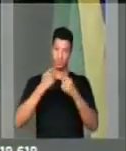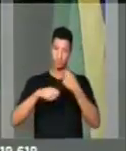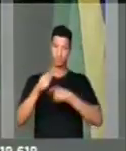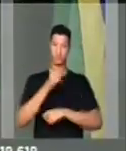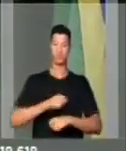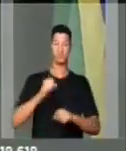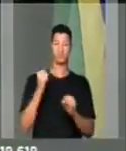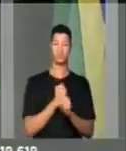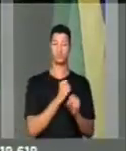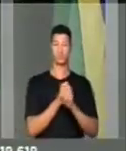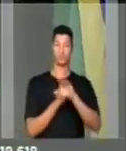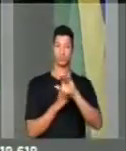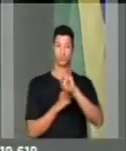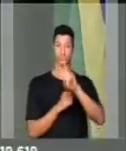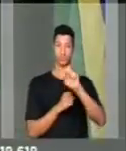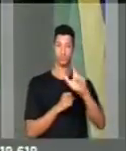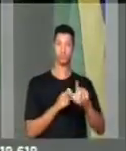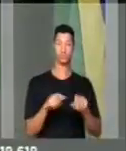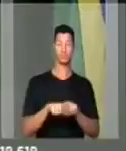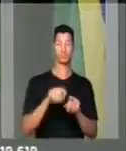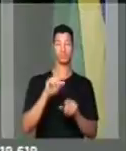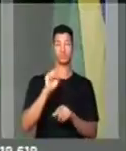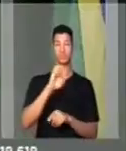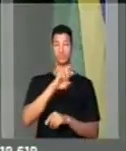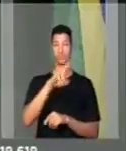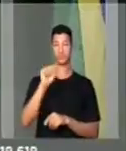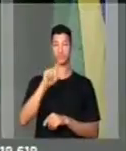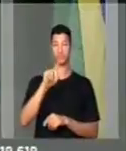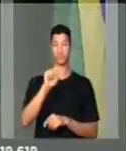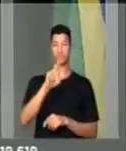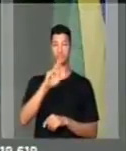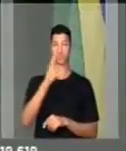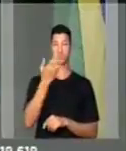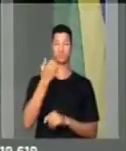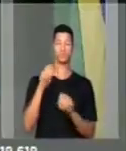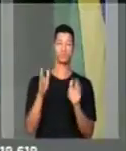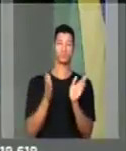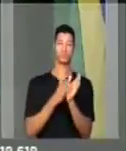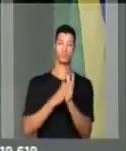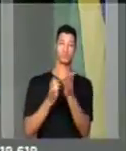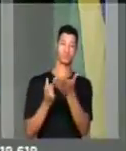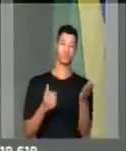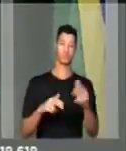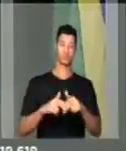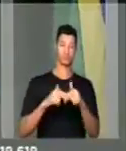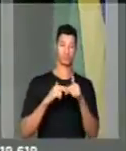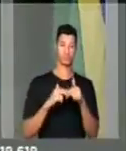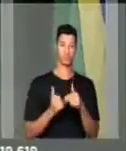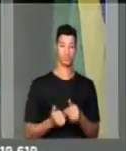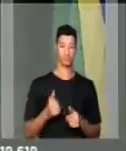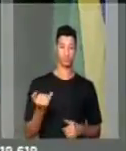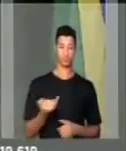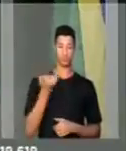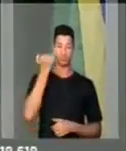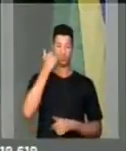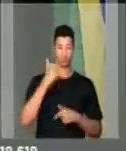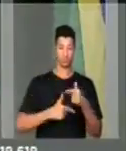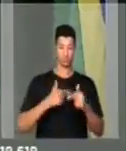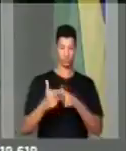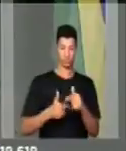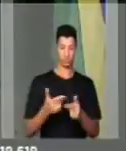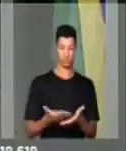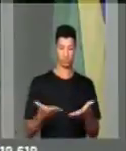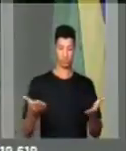Associação da Construção Civil de Bento Gonçalves, da Serra Gaúcha. Então, parabenizar eles aqui pelo importante trabalho.